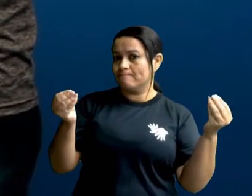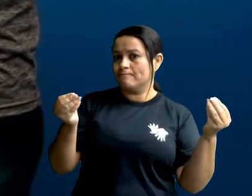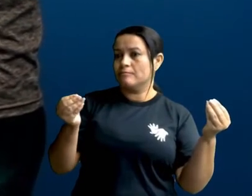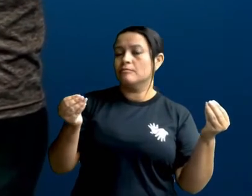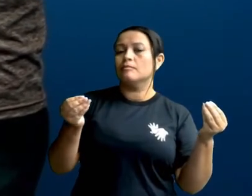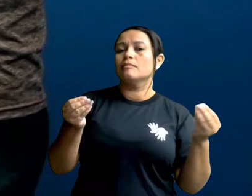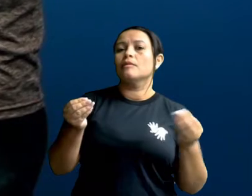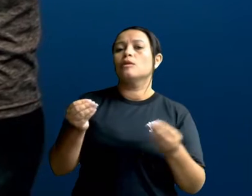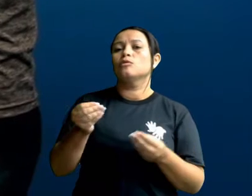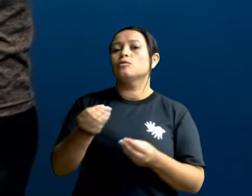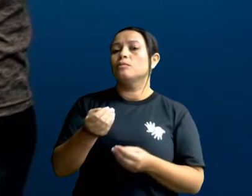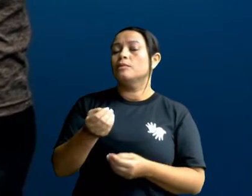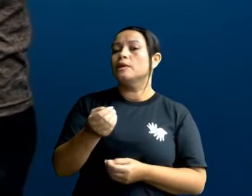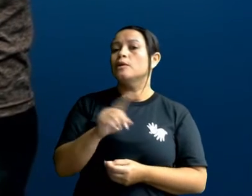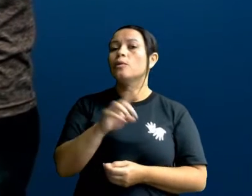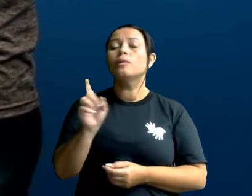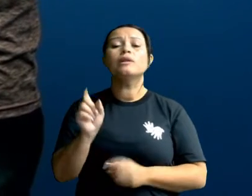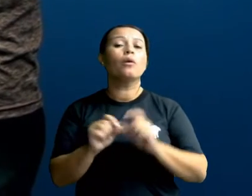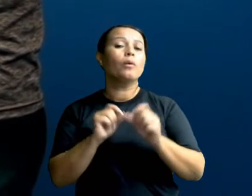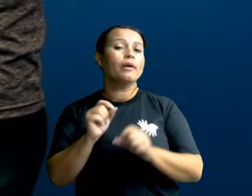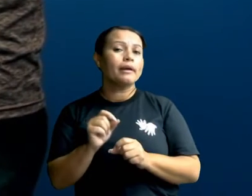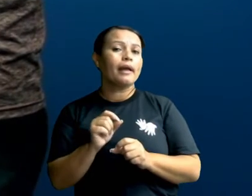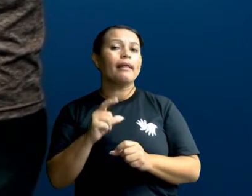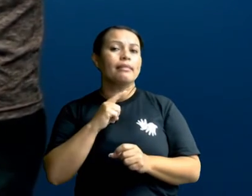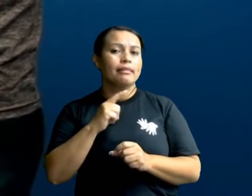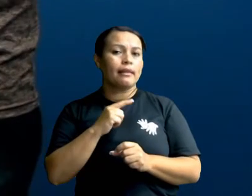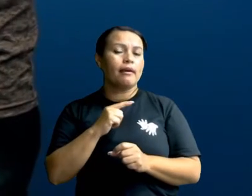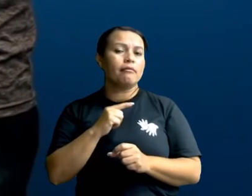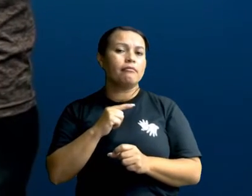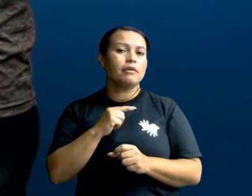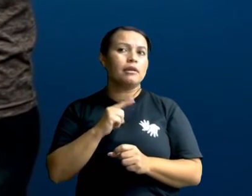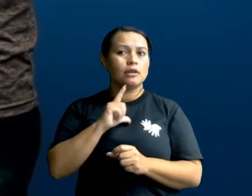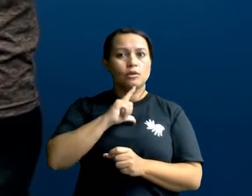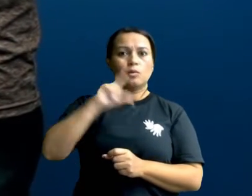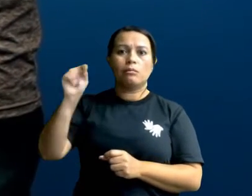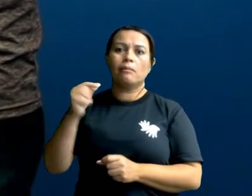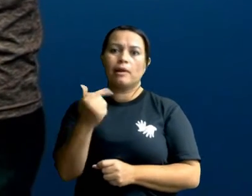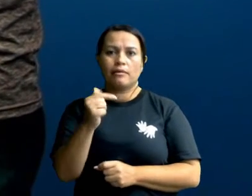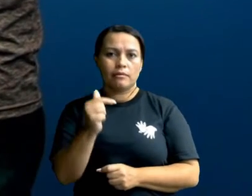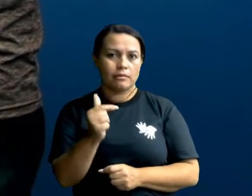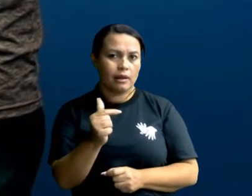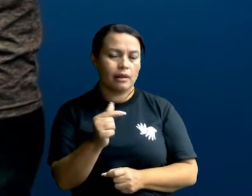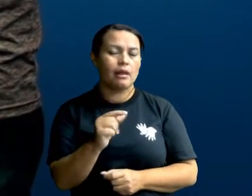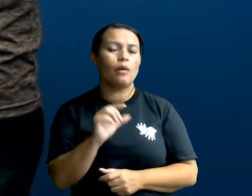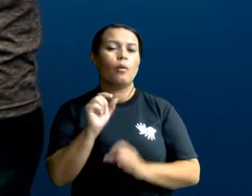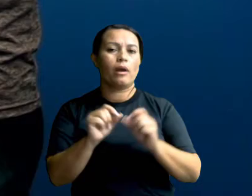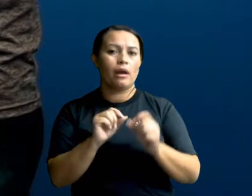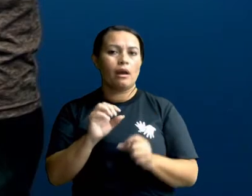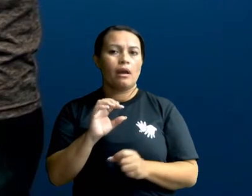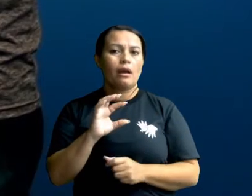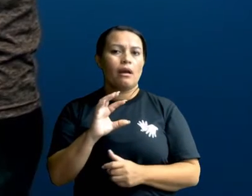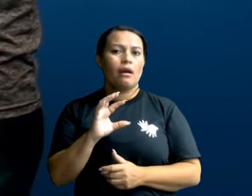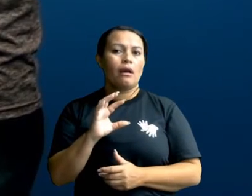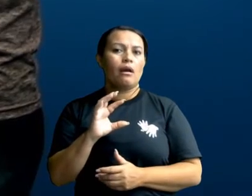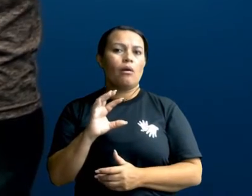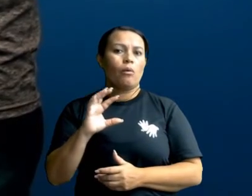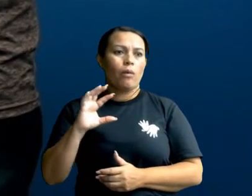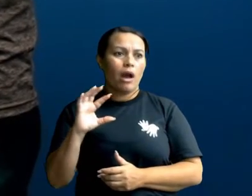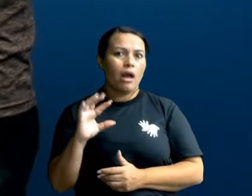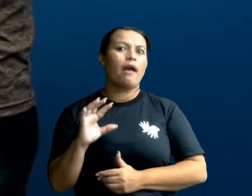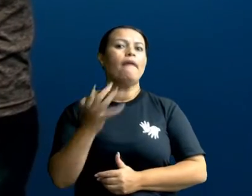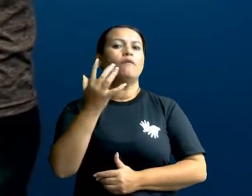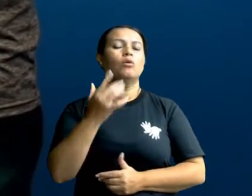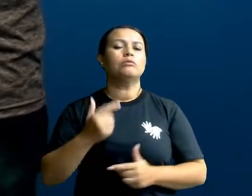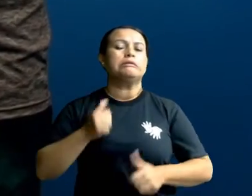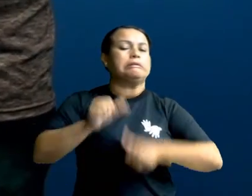né? Mao Tse-tung, né? Que promoveu uma revolução dentro da China, né? Um grande